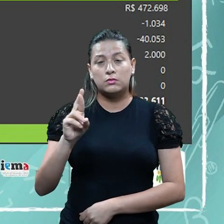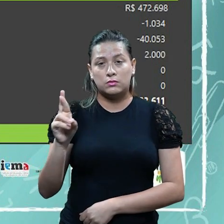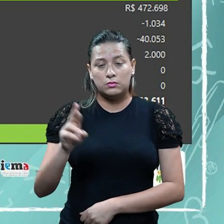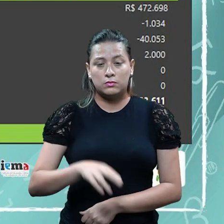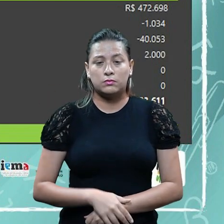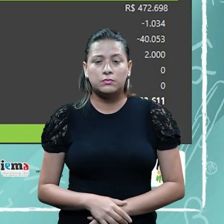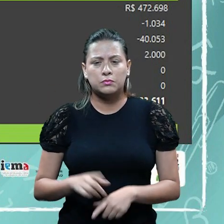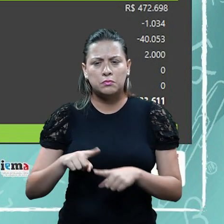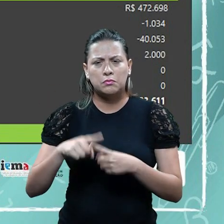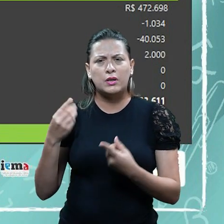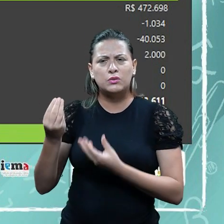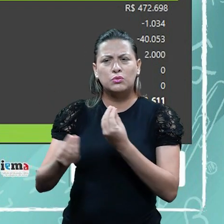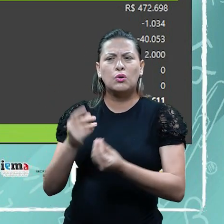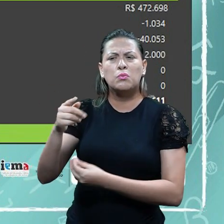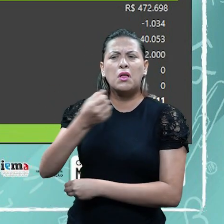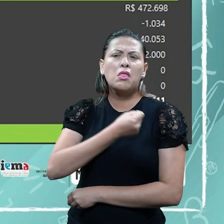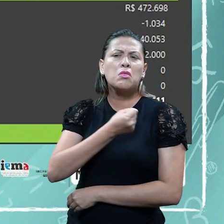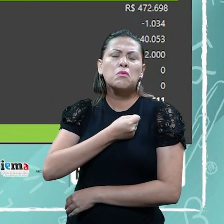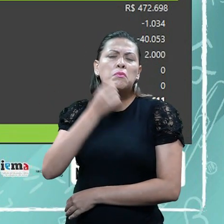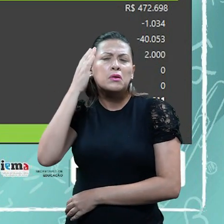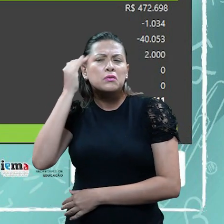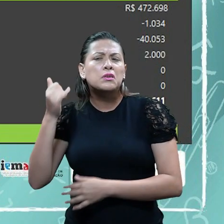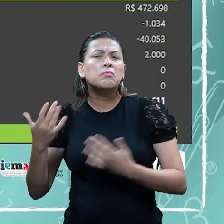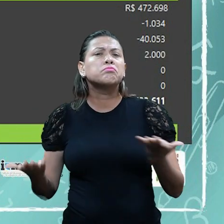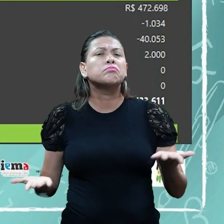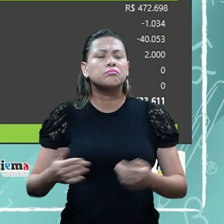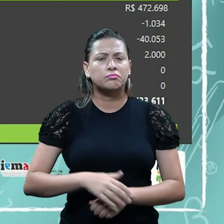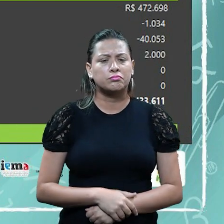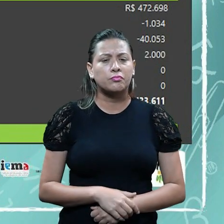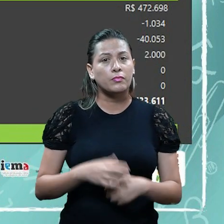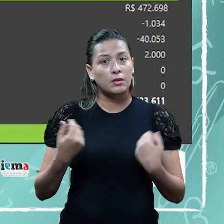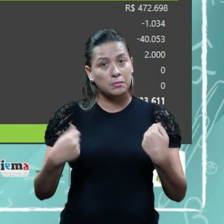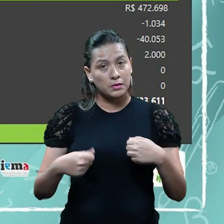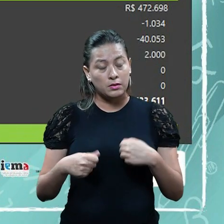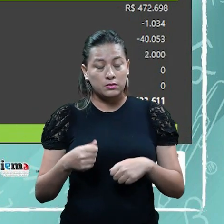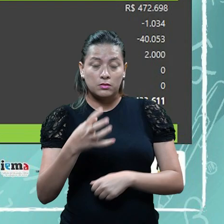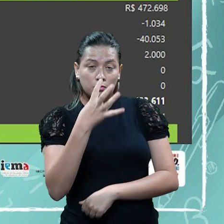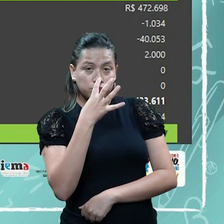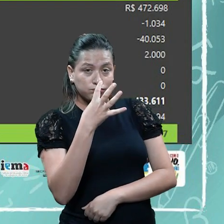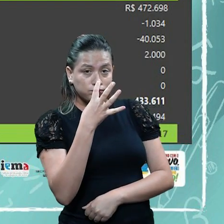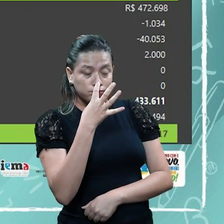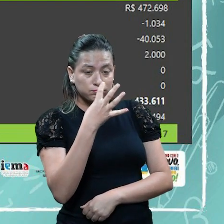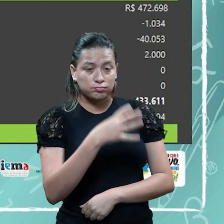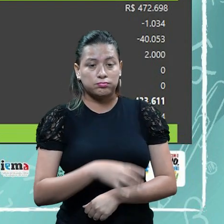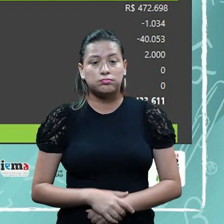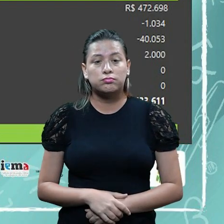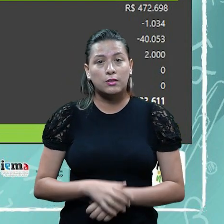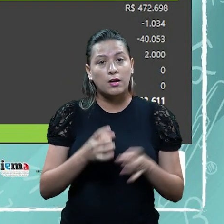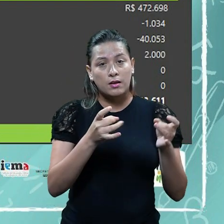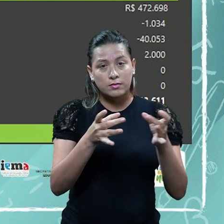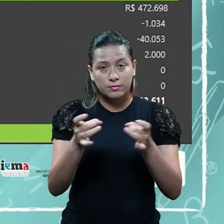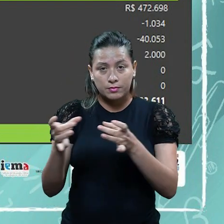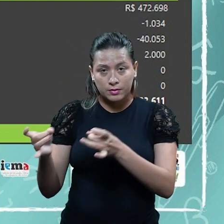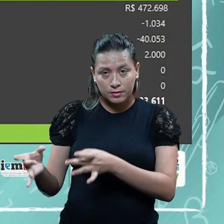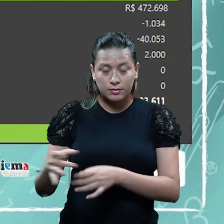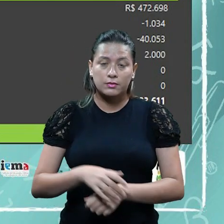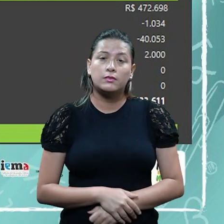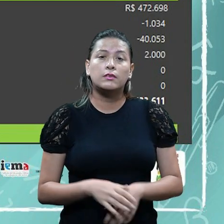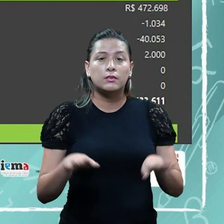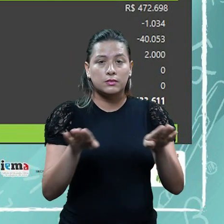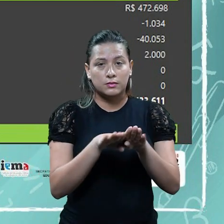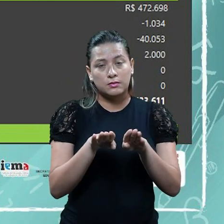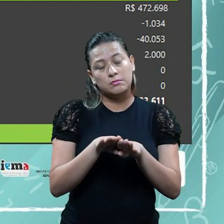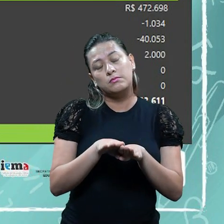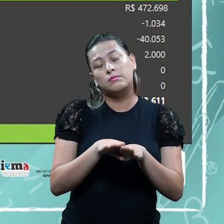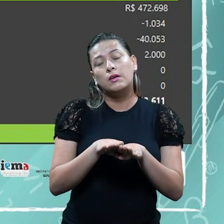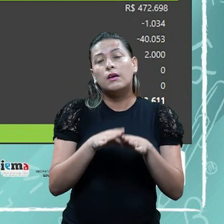Então, mas como é que eu vou chegar nesse número? Então, primeira coisa que eu tenho que avaliar são o quê? As vendas, as receitas, né,